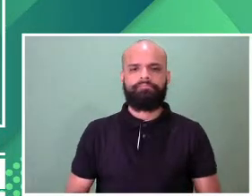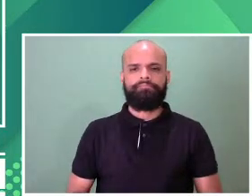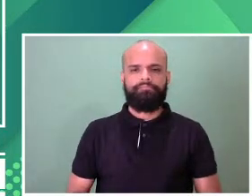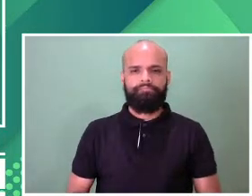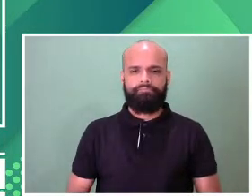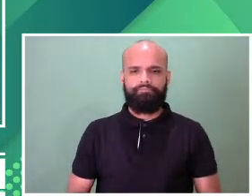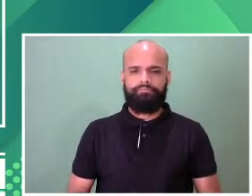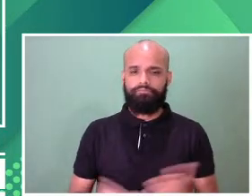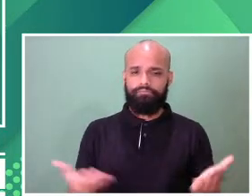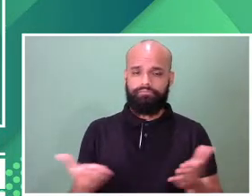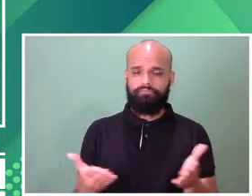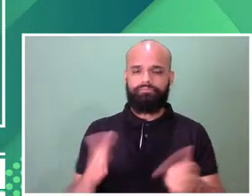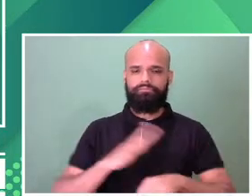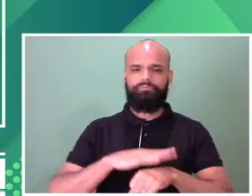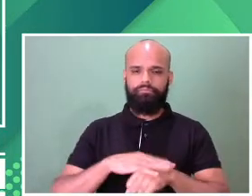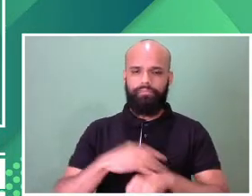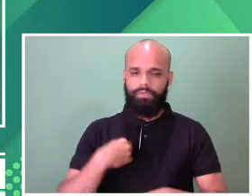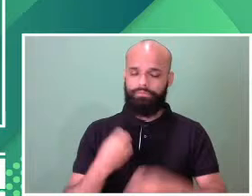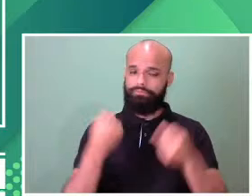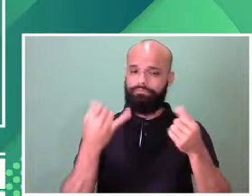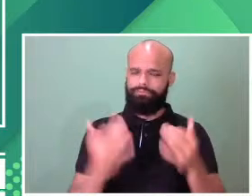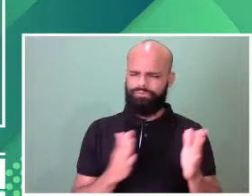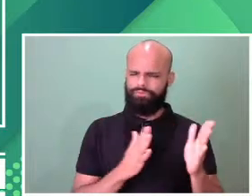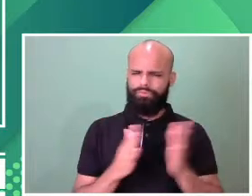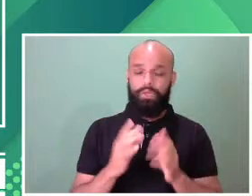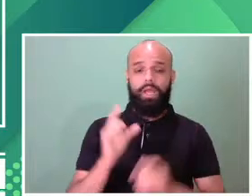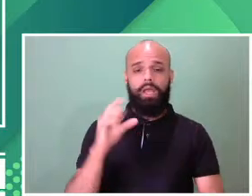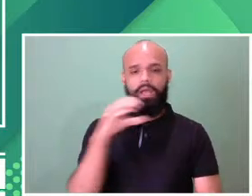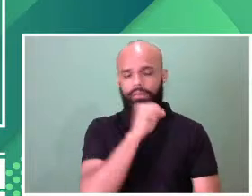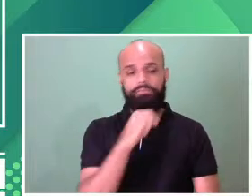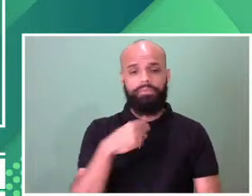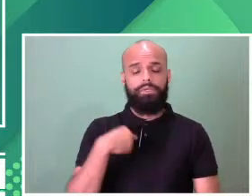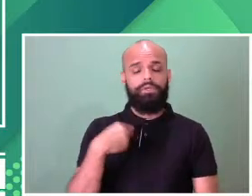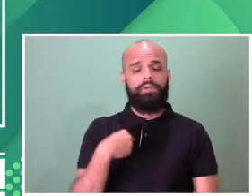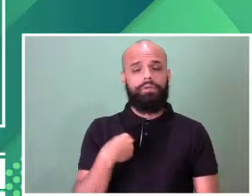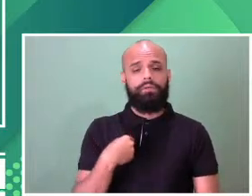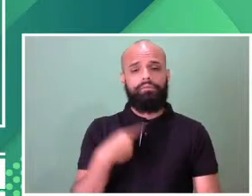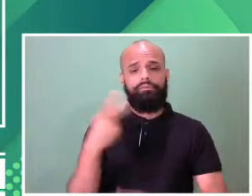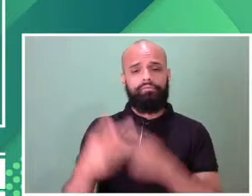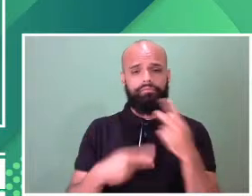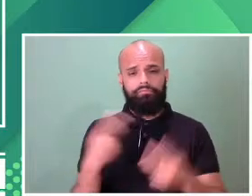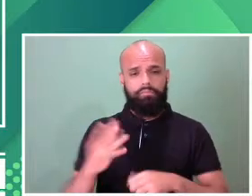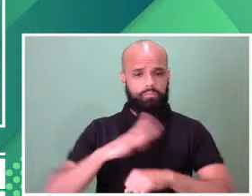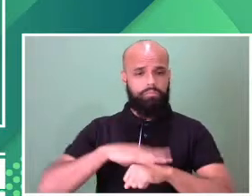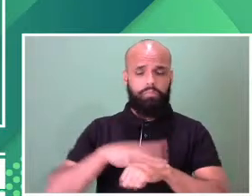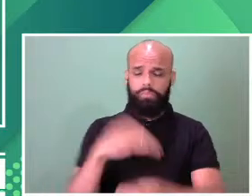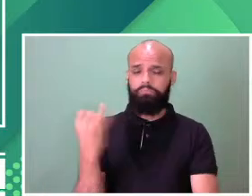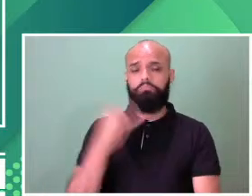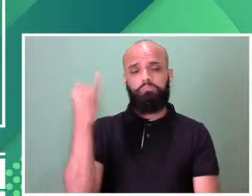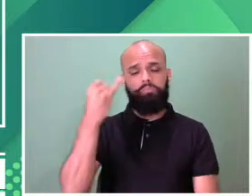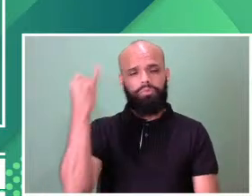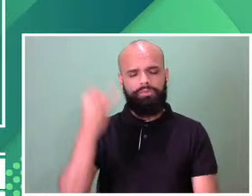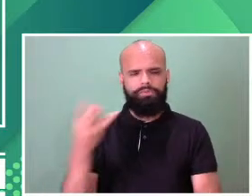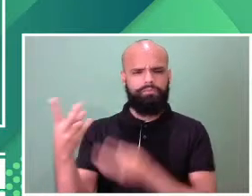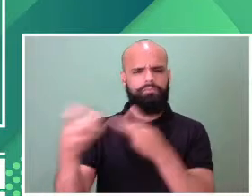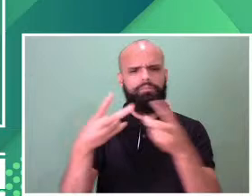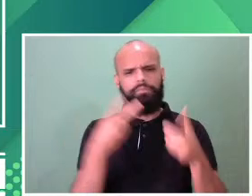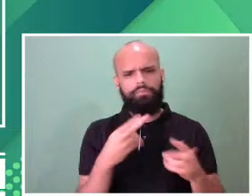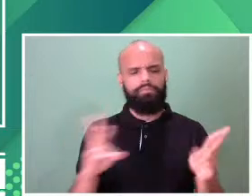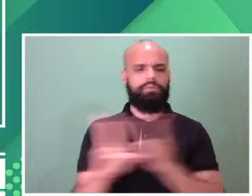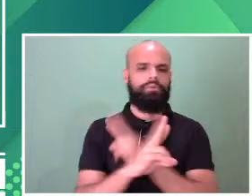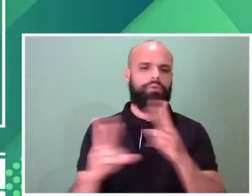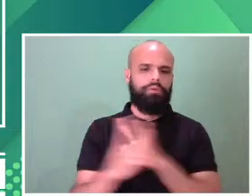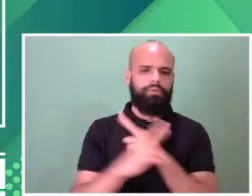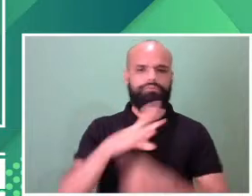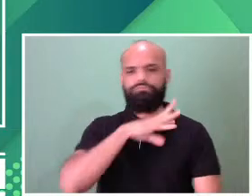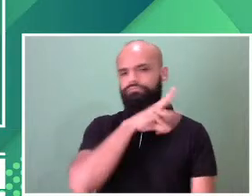breves momentos que me foram concedidos, gostaria de dizer que não há momento mais propício para revermos a nossa relação com os seres